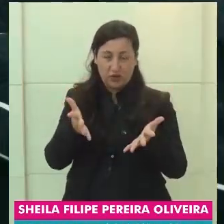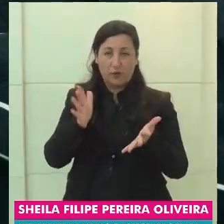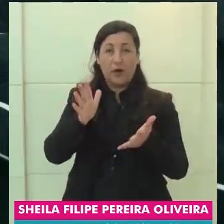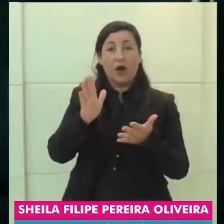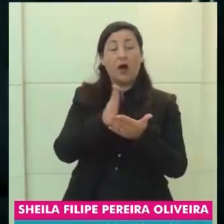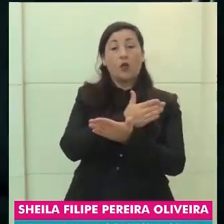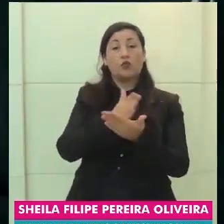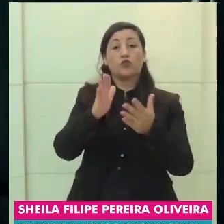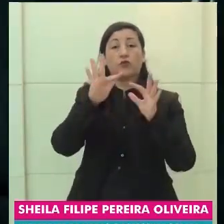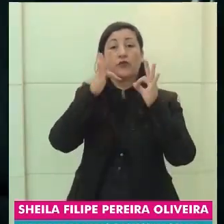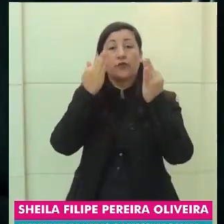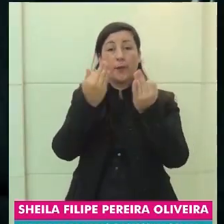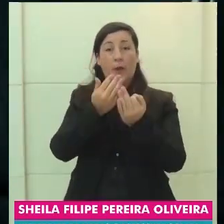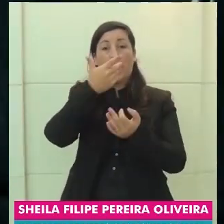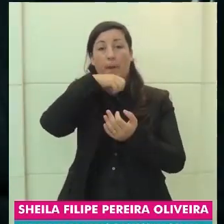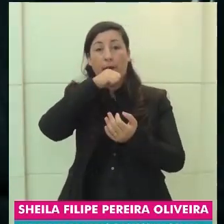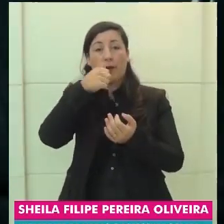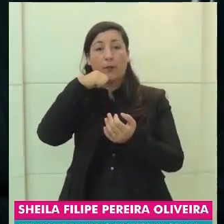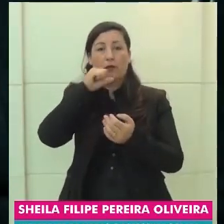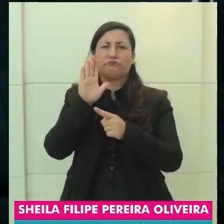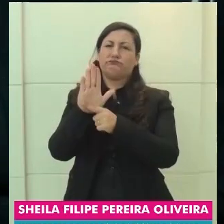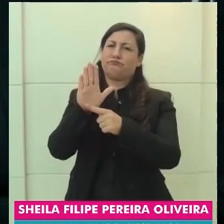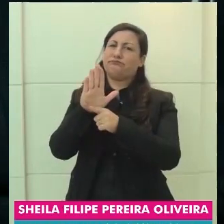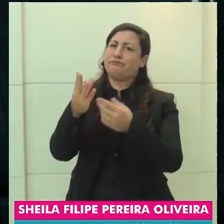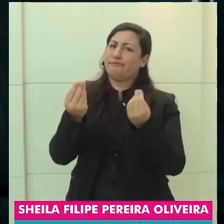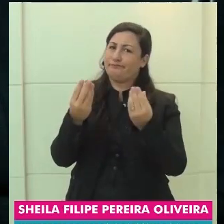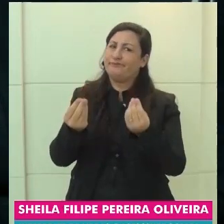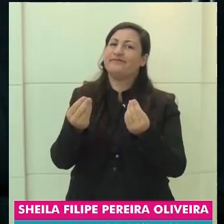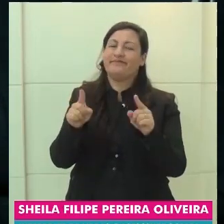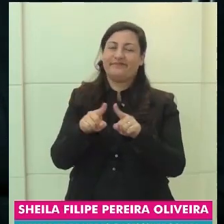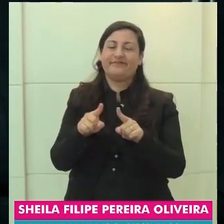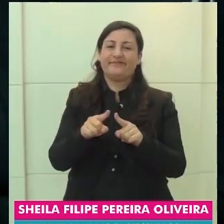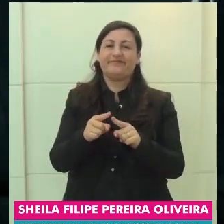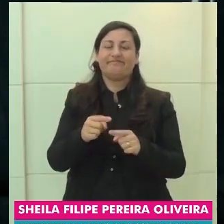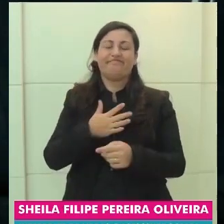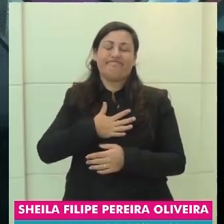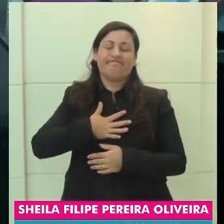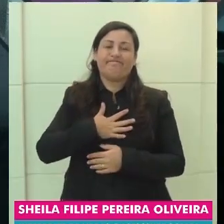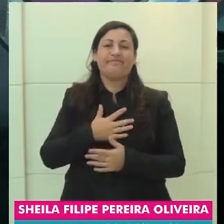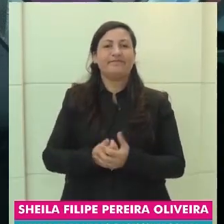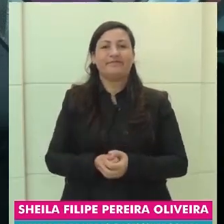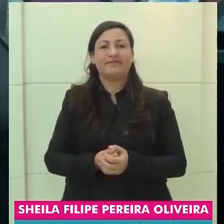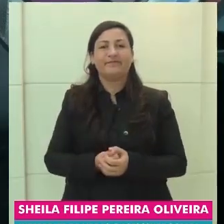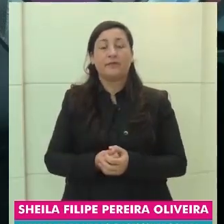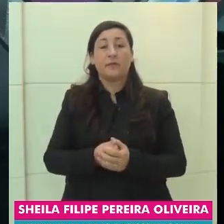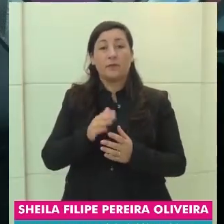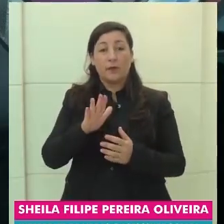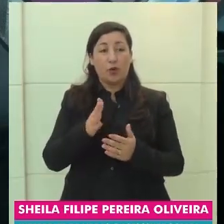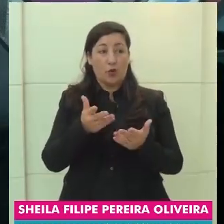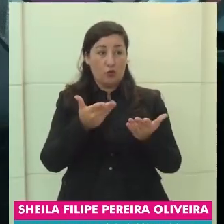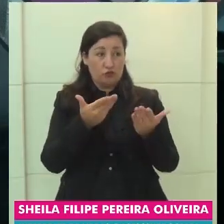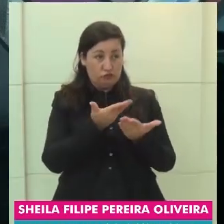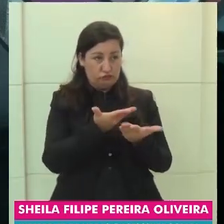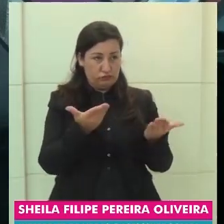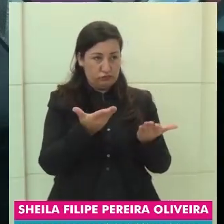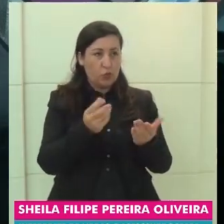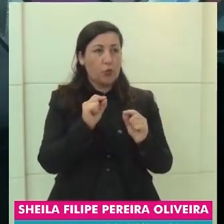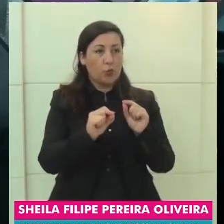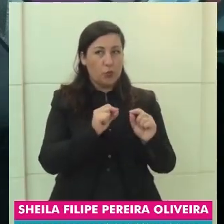envolvendo bastante. Muito bom isso aí, muito maravilhoso os pais envolvidos. Então, o negócio é o seguinte, minha gente.